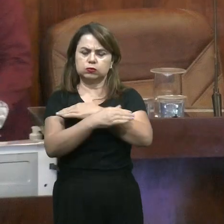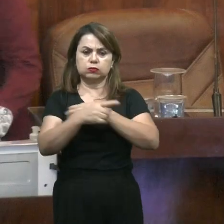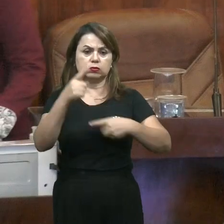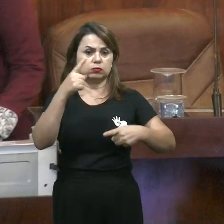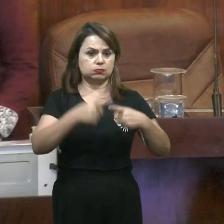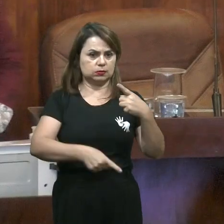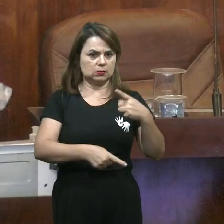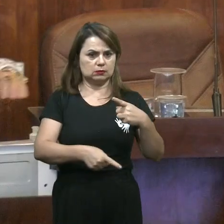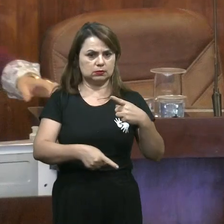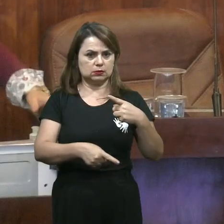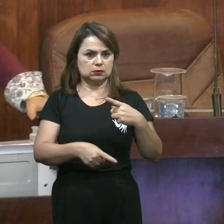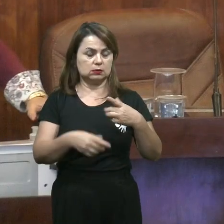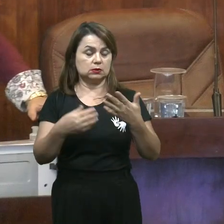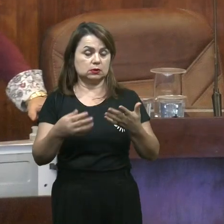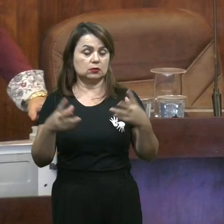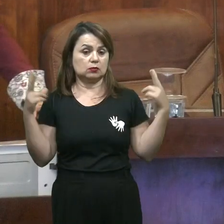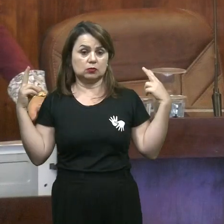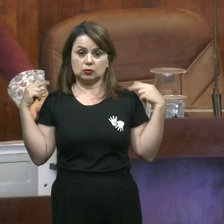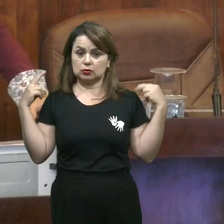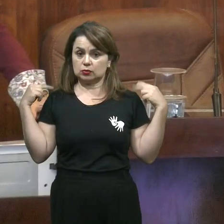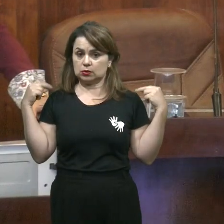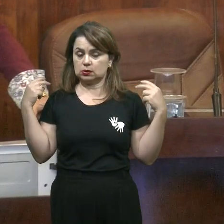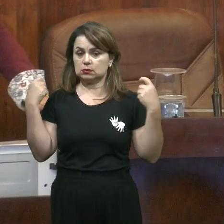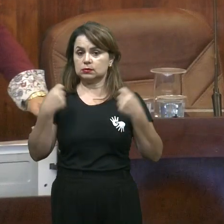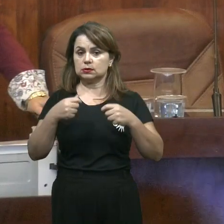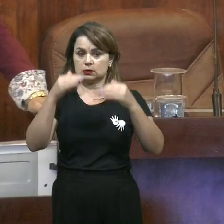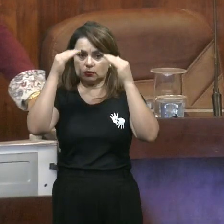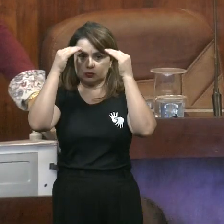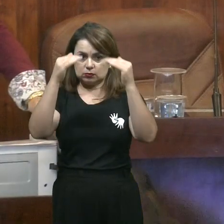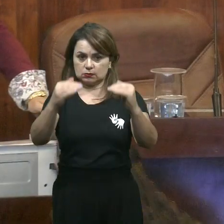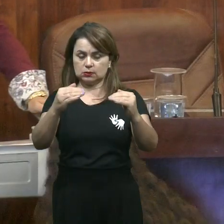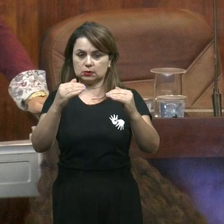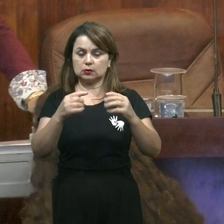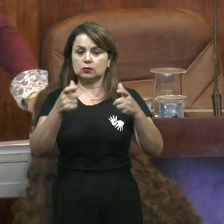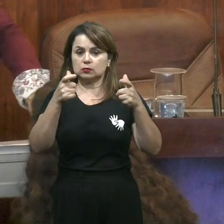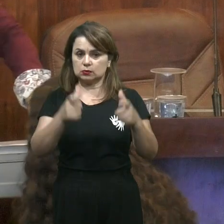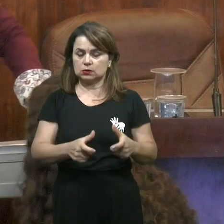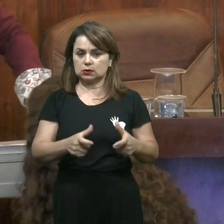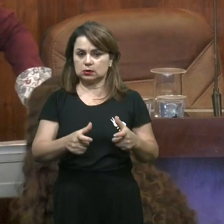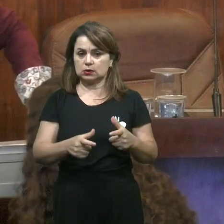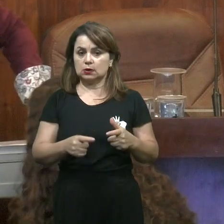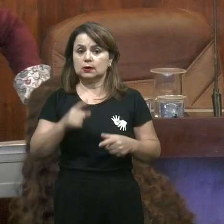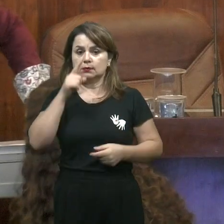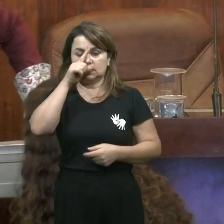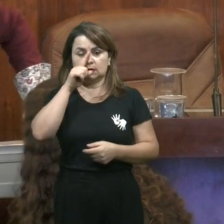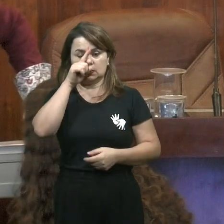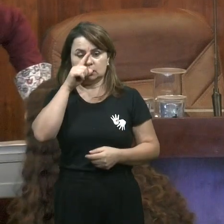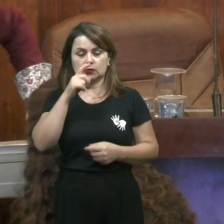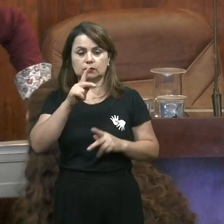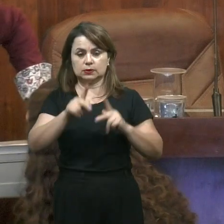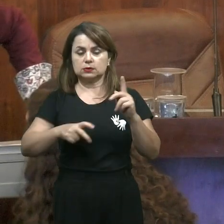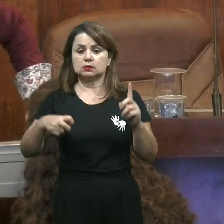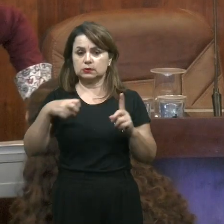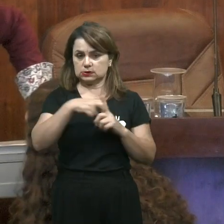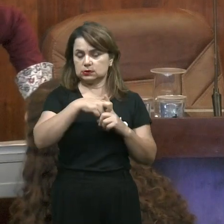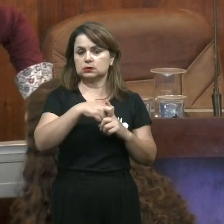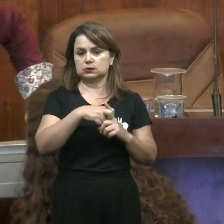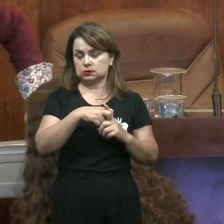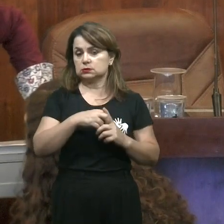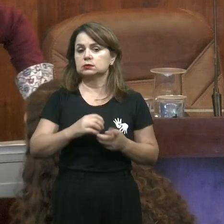muitos motoristas desenvolvem ao trafegarem pelo local, colocando em risco a vida dos moradores que ali transitam.